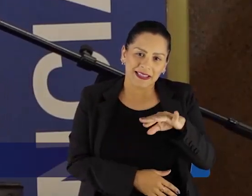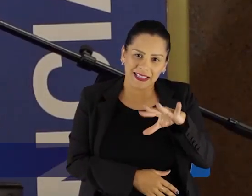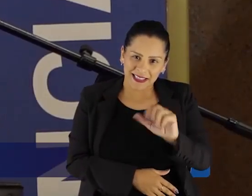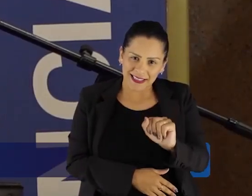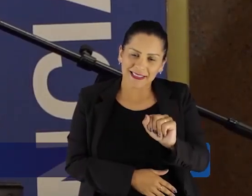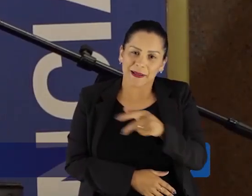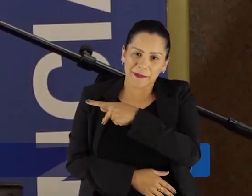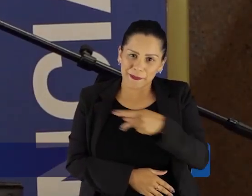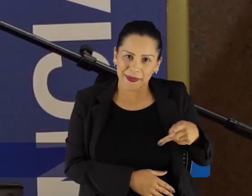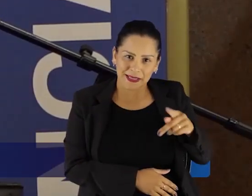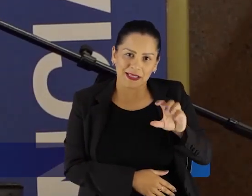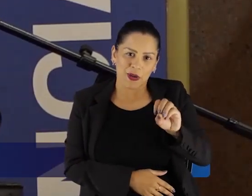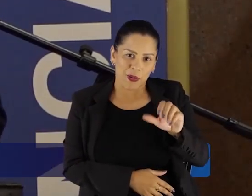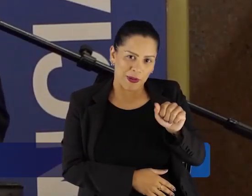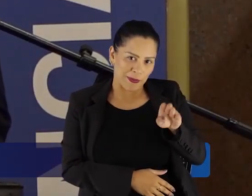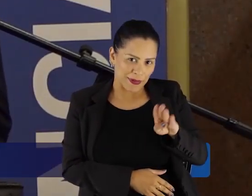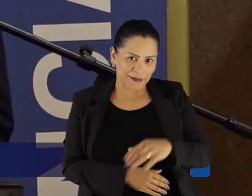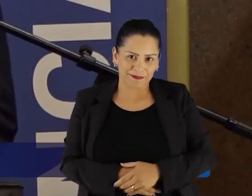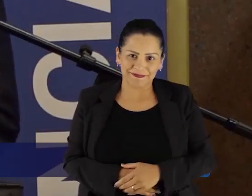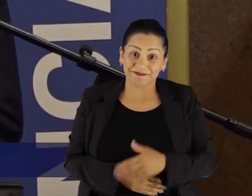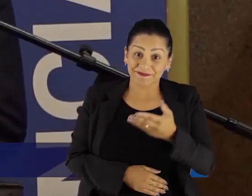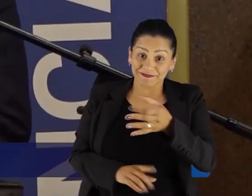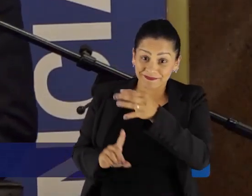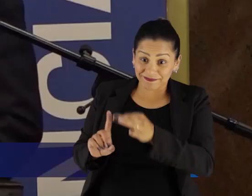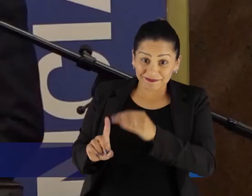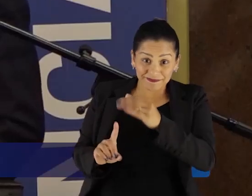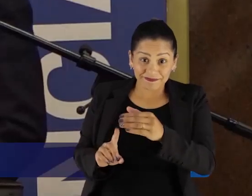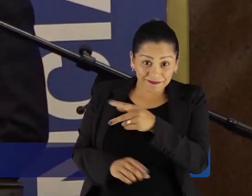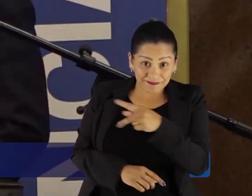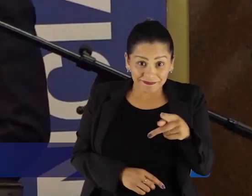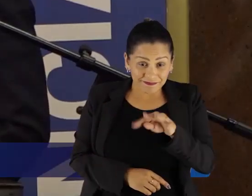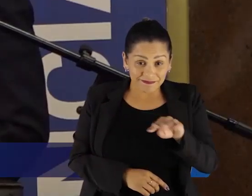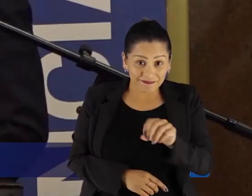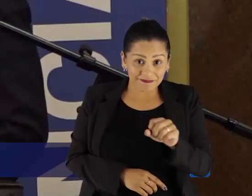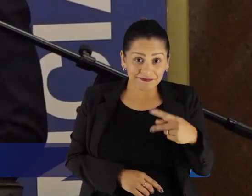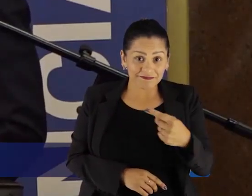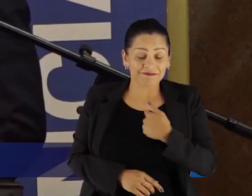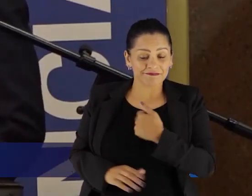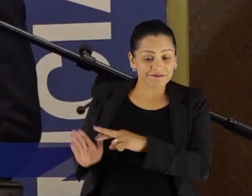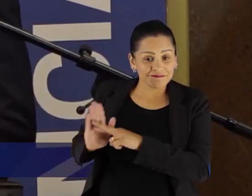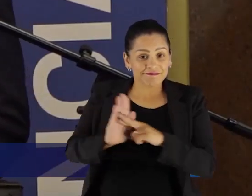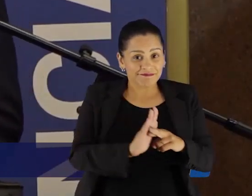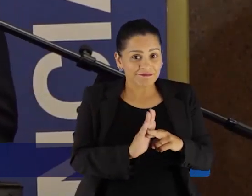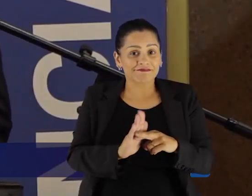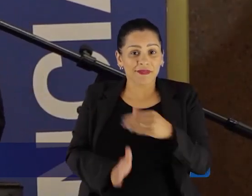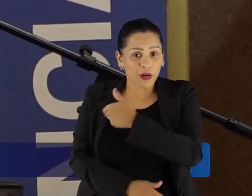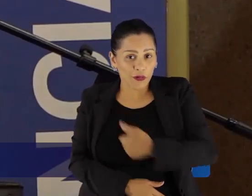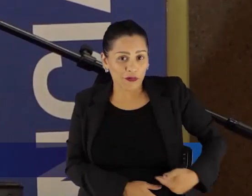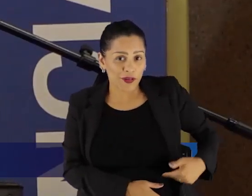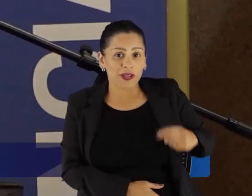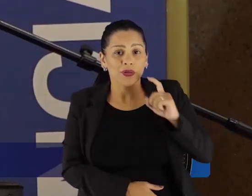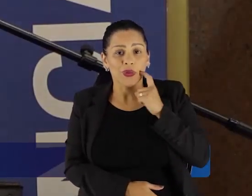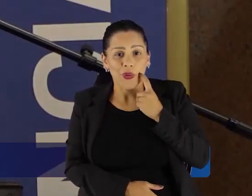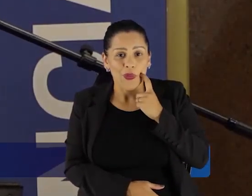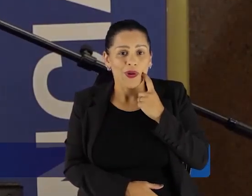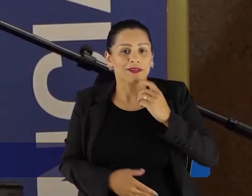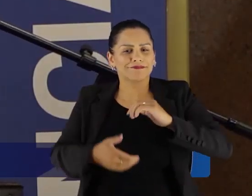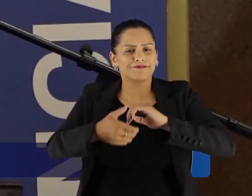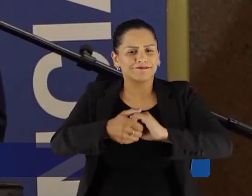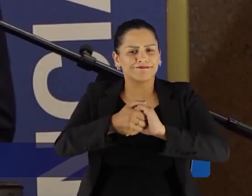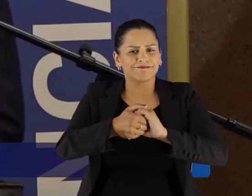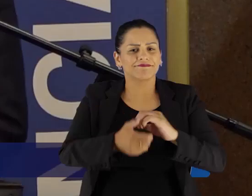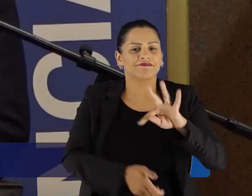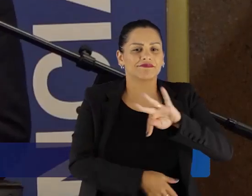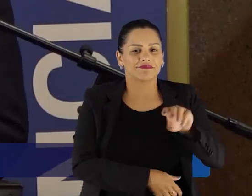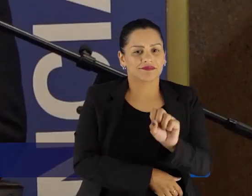OAB estimado de embargadora na fé minha presença aqui em nome do Governo de São Paulo em nome do governador João Dória é para cumprimentar o